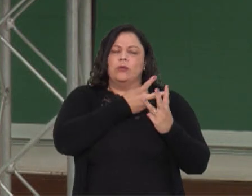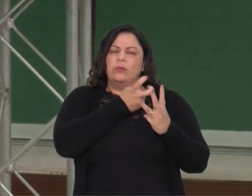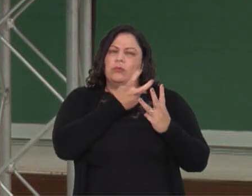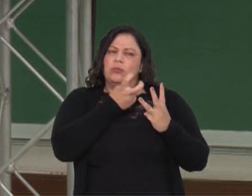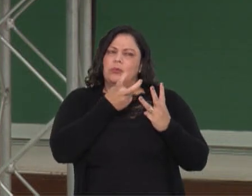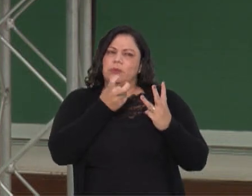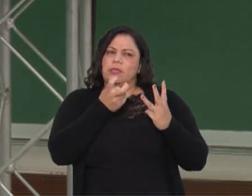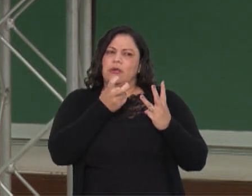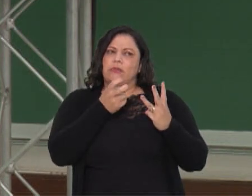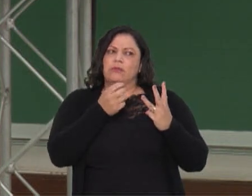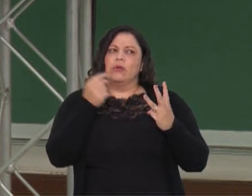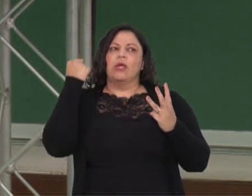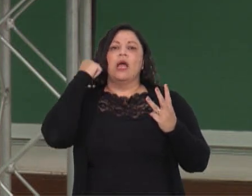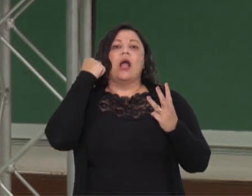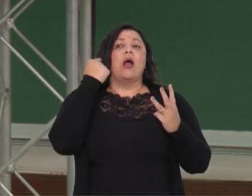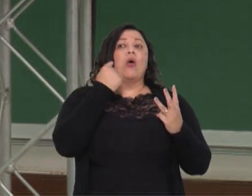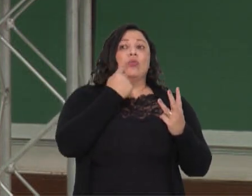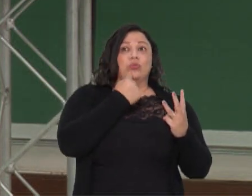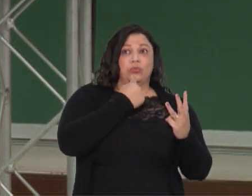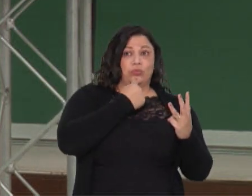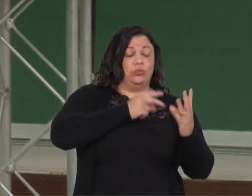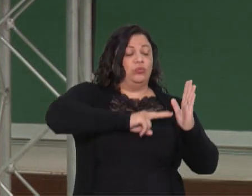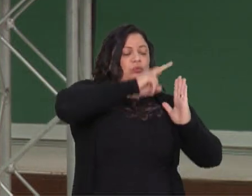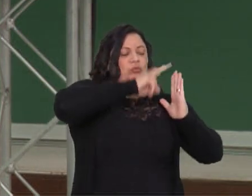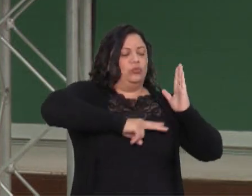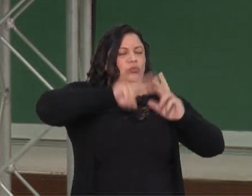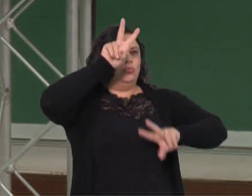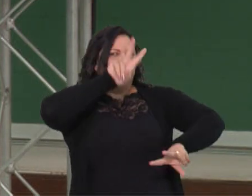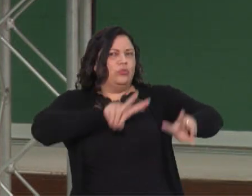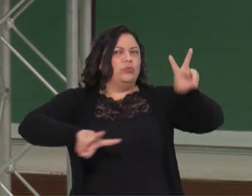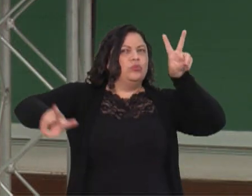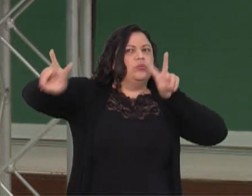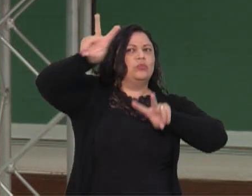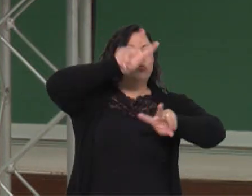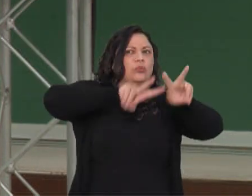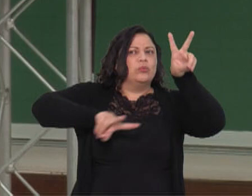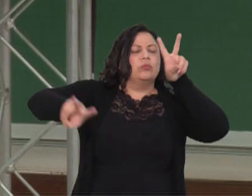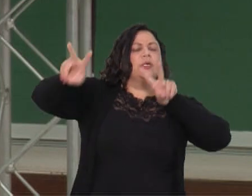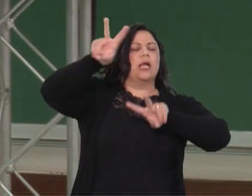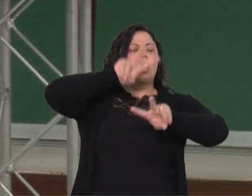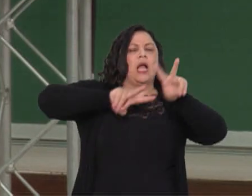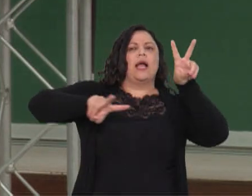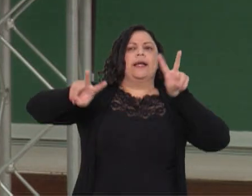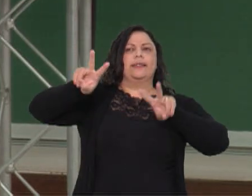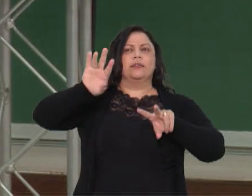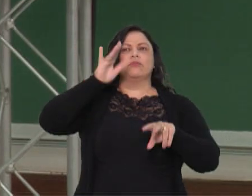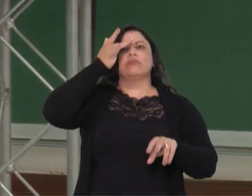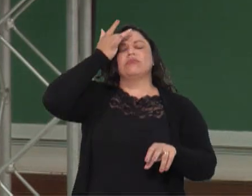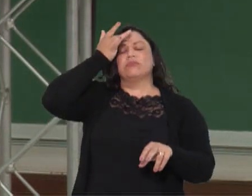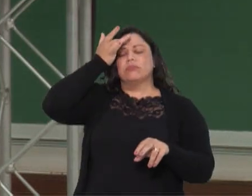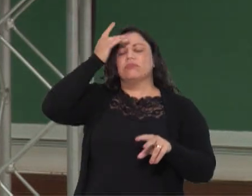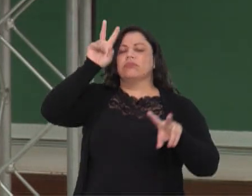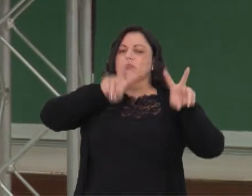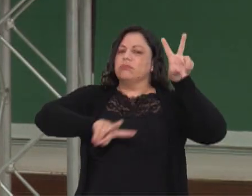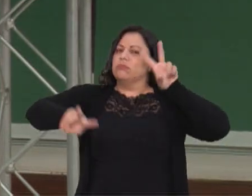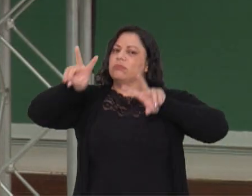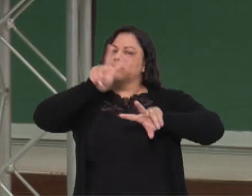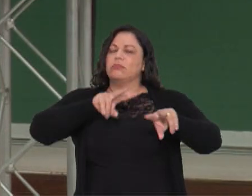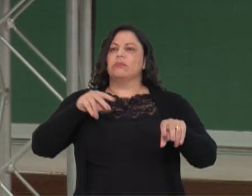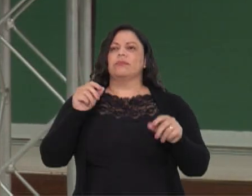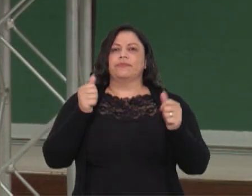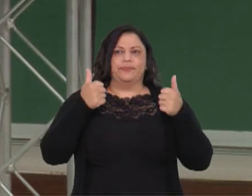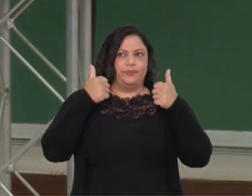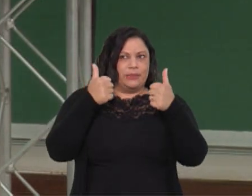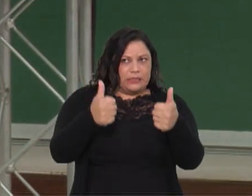na leitura mesmo, mais visual, né? Para memorizar visualmente onde vai os acentos.